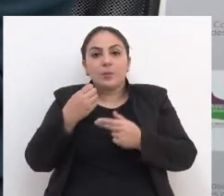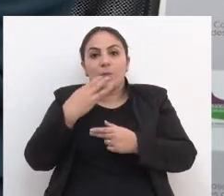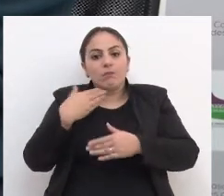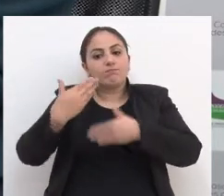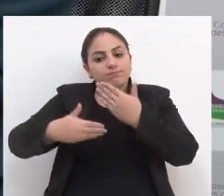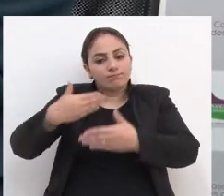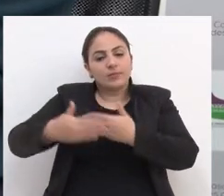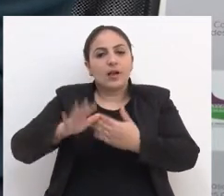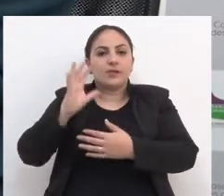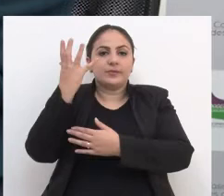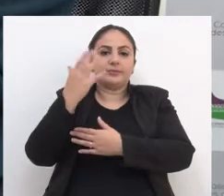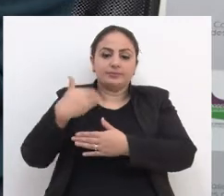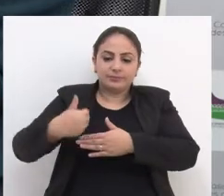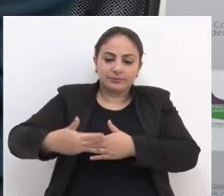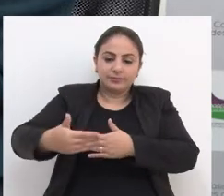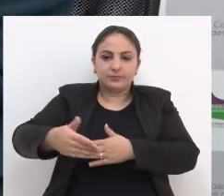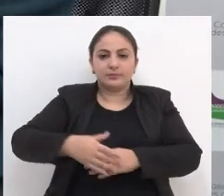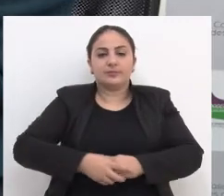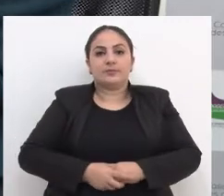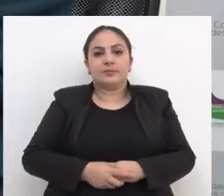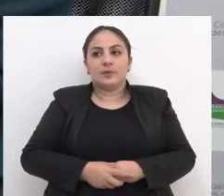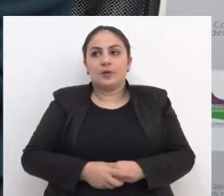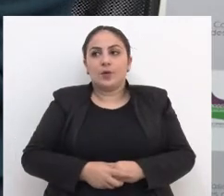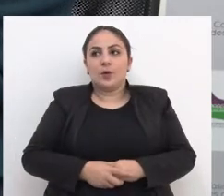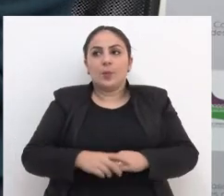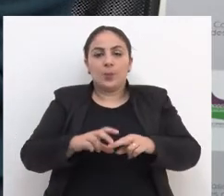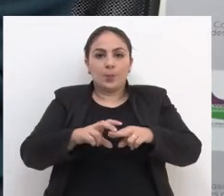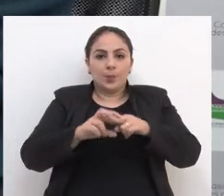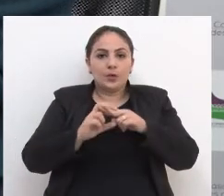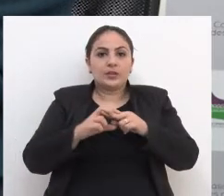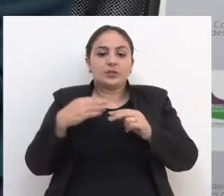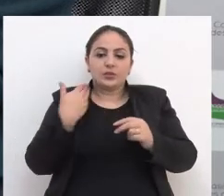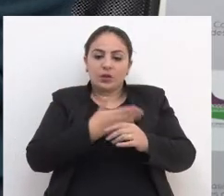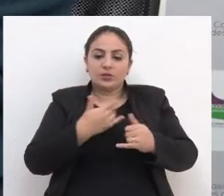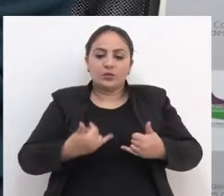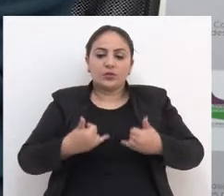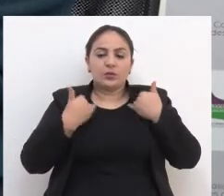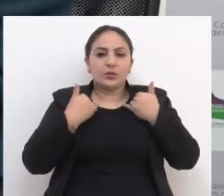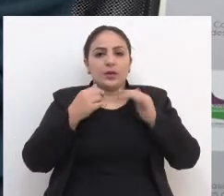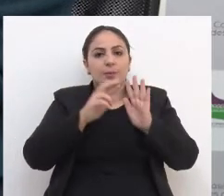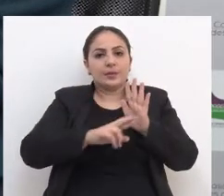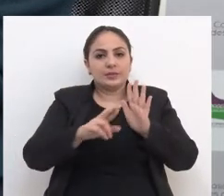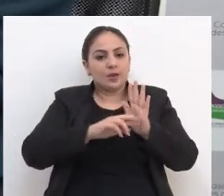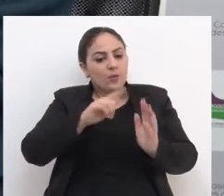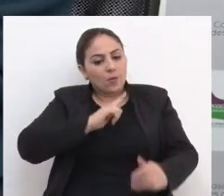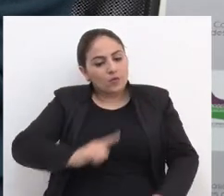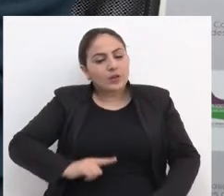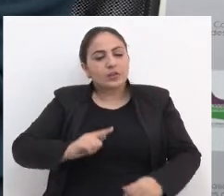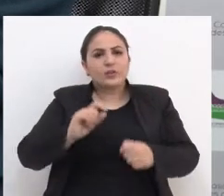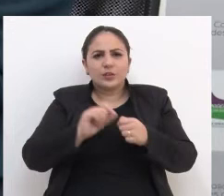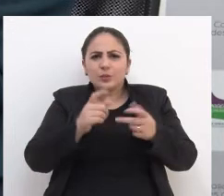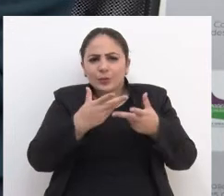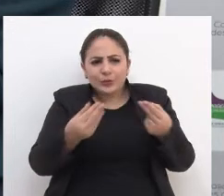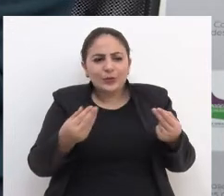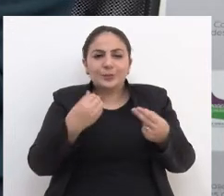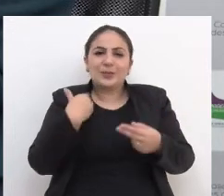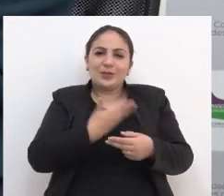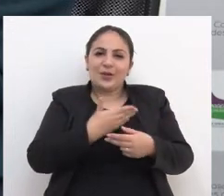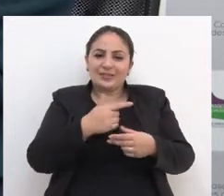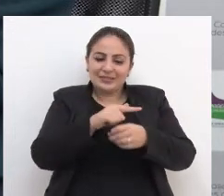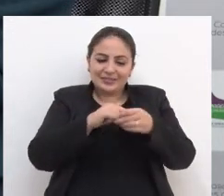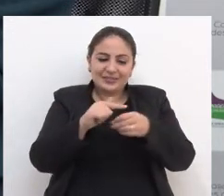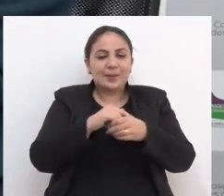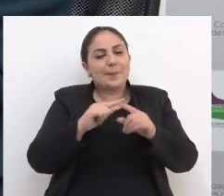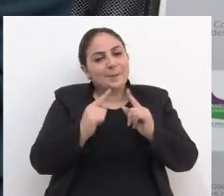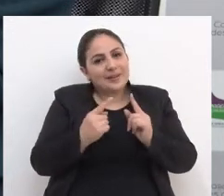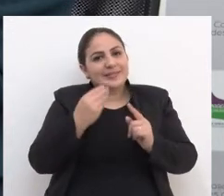ainda nesse 1 ano e meio que falta. Então, eu tenho orgulho, né, de representar um governo que fez tanto pela nossa cidade e que ainda vai fazer. Mas,